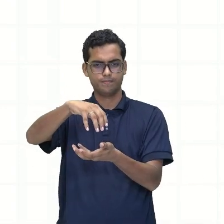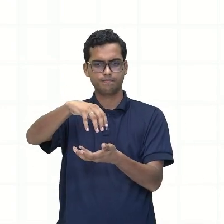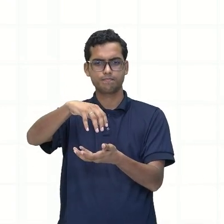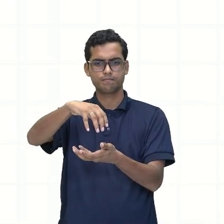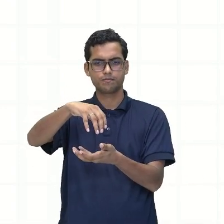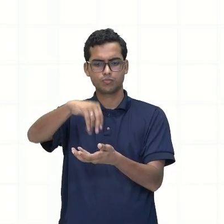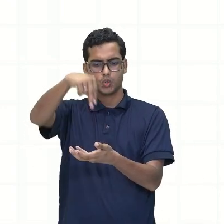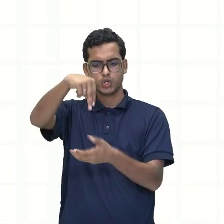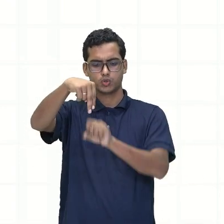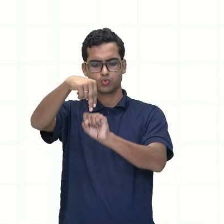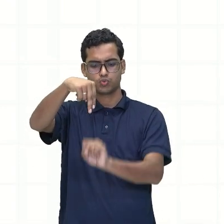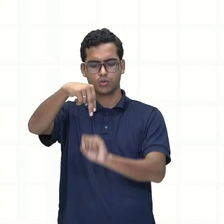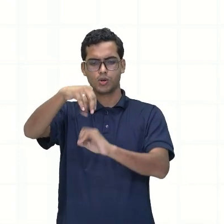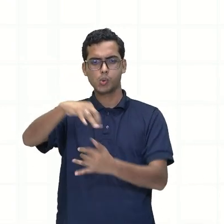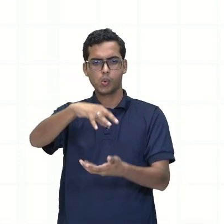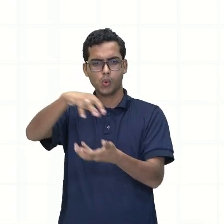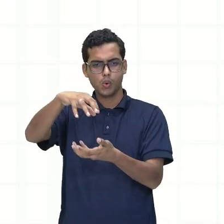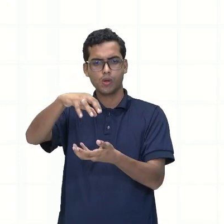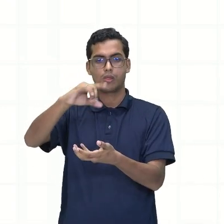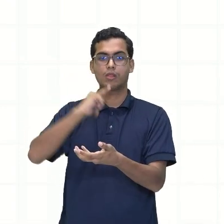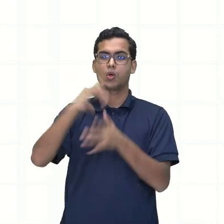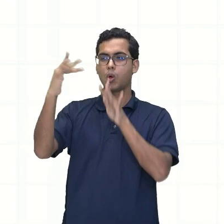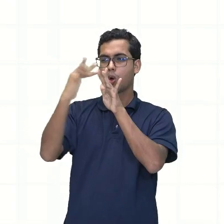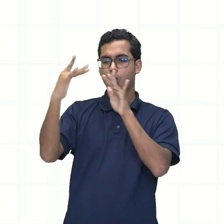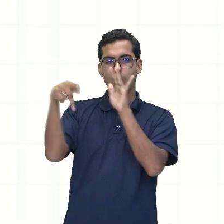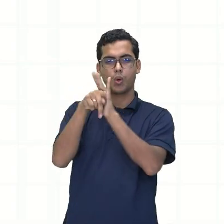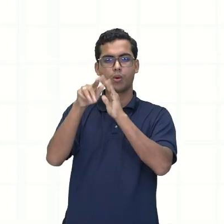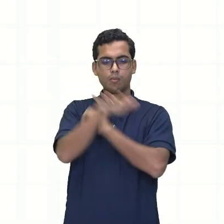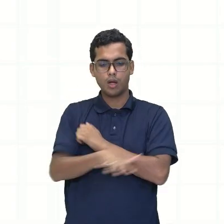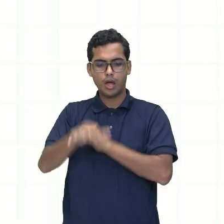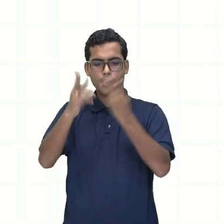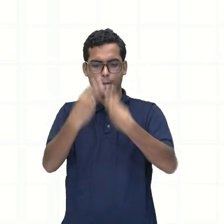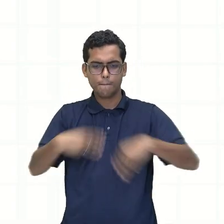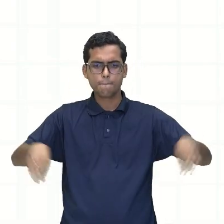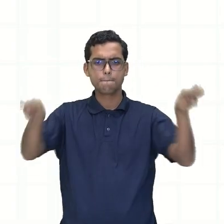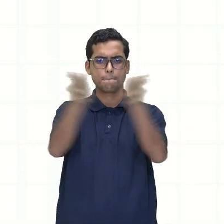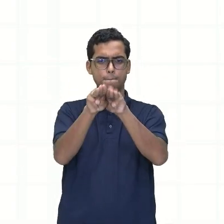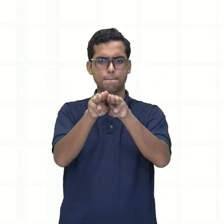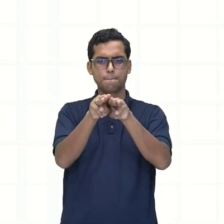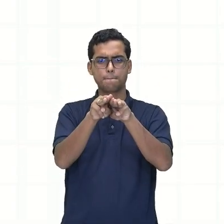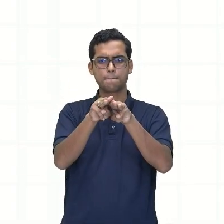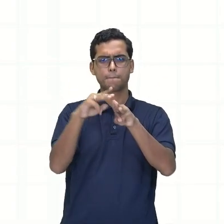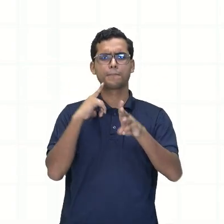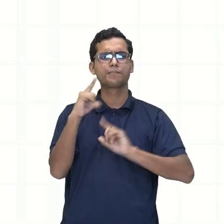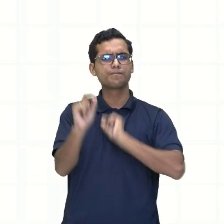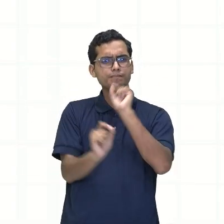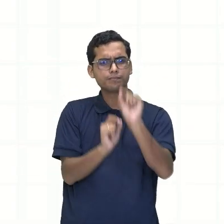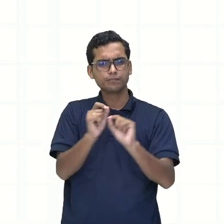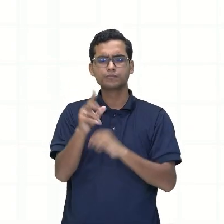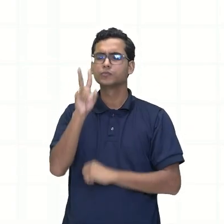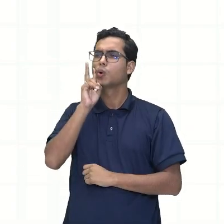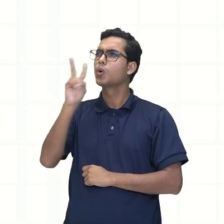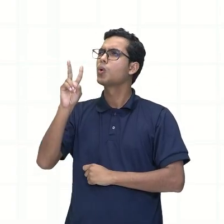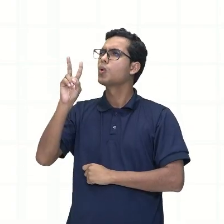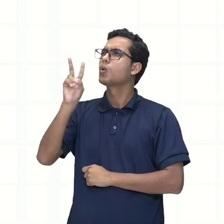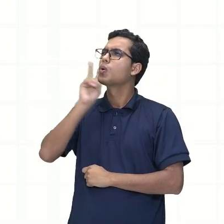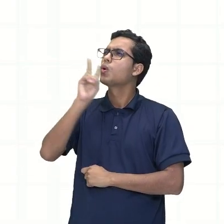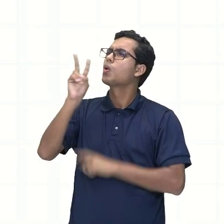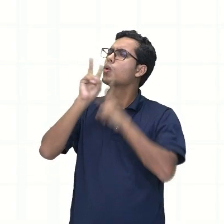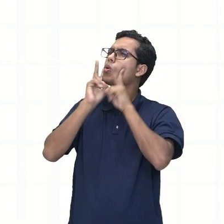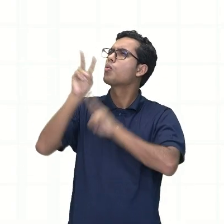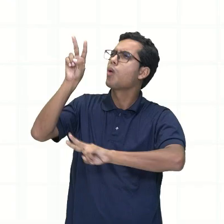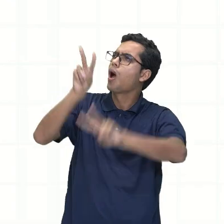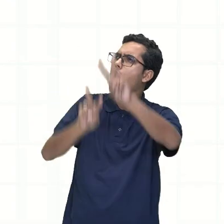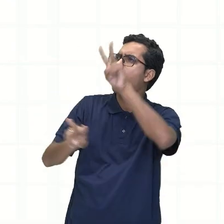ao encontrar o campo magnético, fazem um efeito visual. O campo magnético,